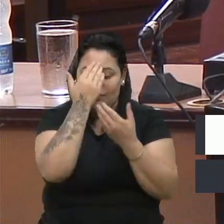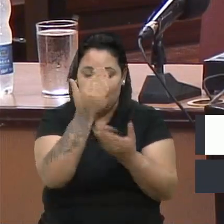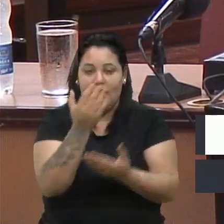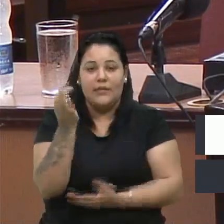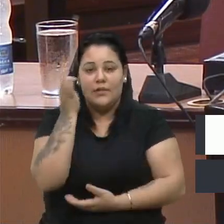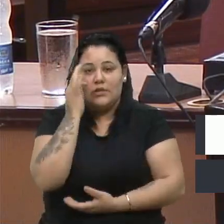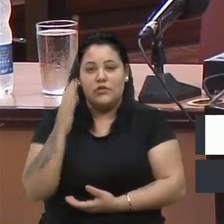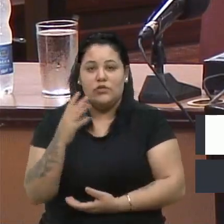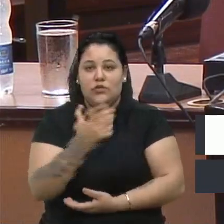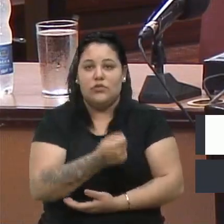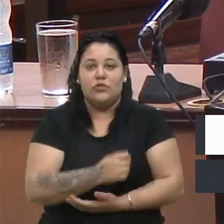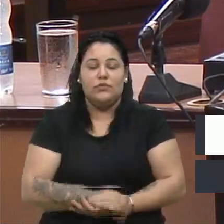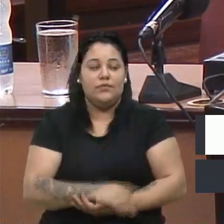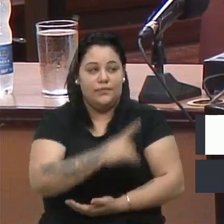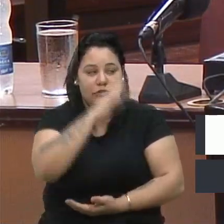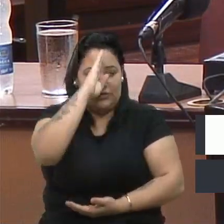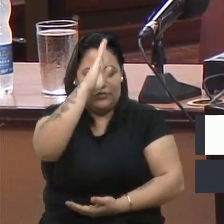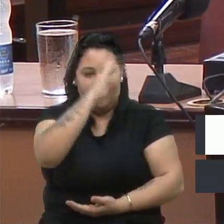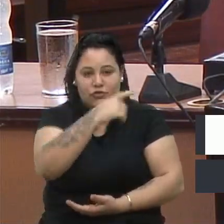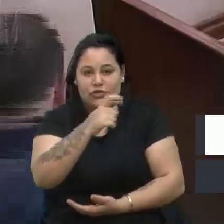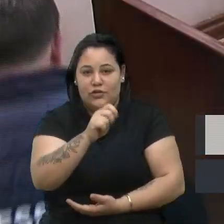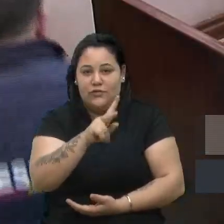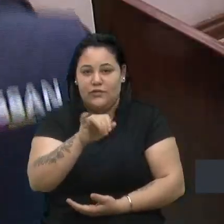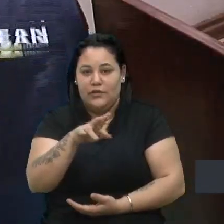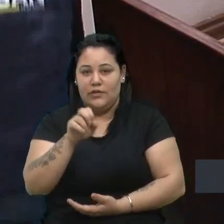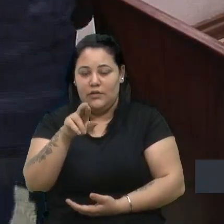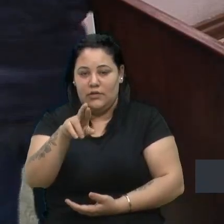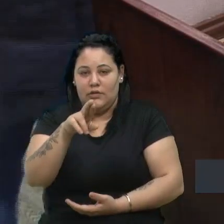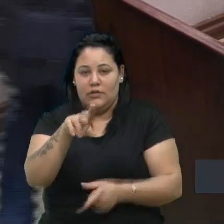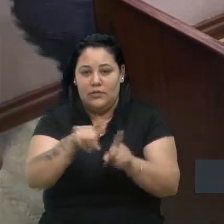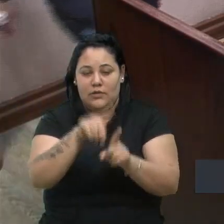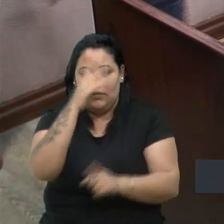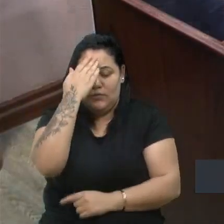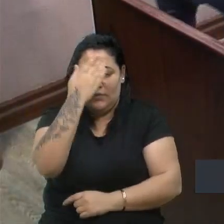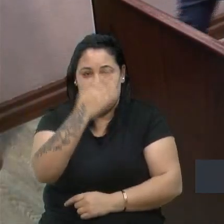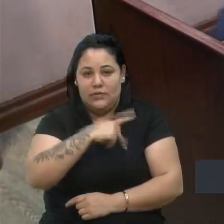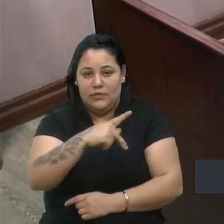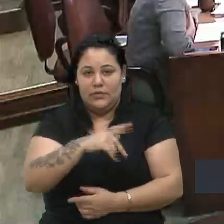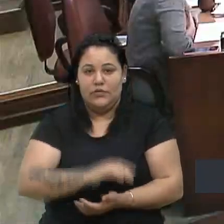presença, Sargento Xavier, e obrigado, presidente. Obrigado. Lucas Carinhato, com a palavra.